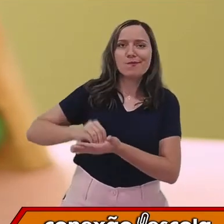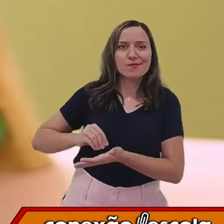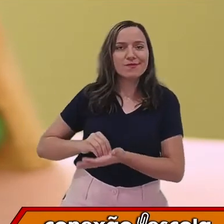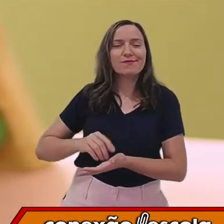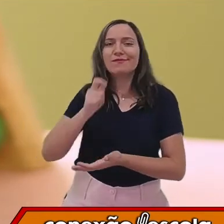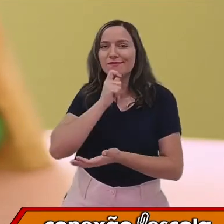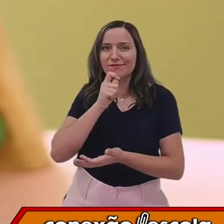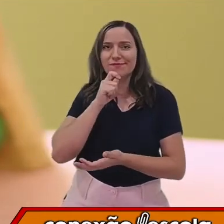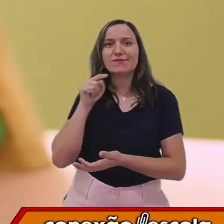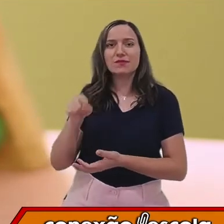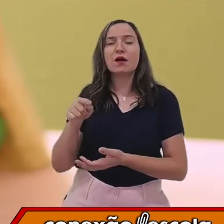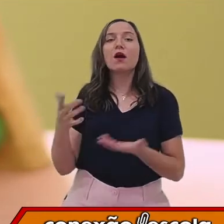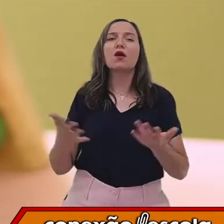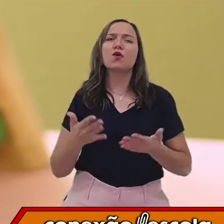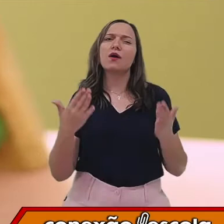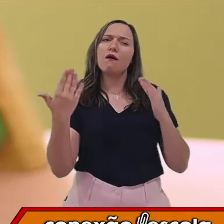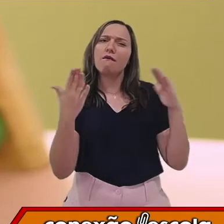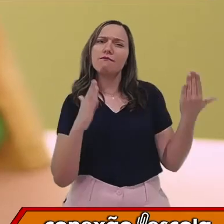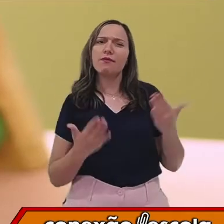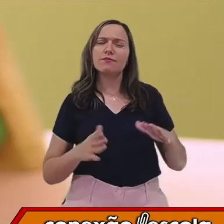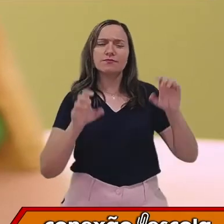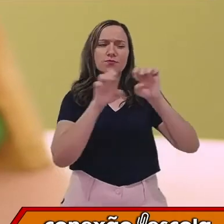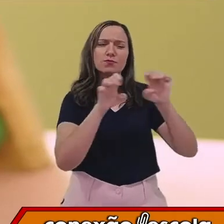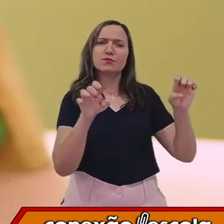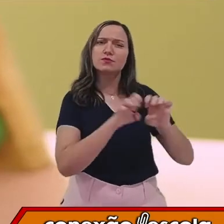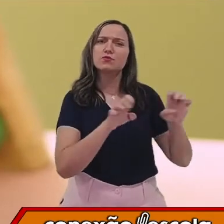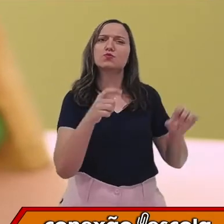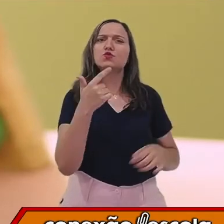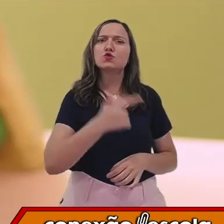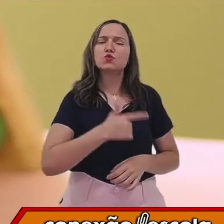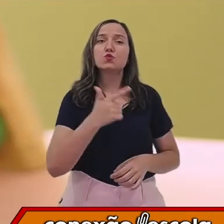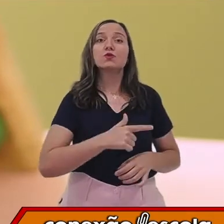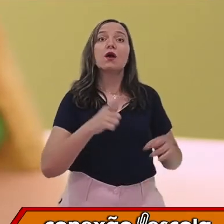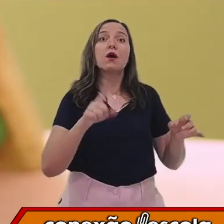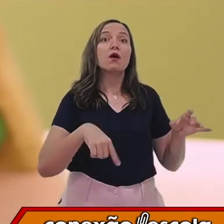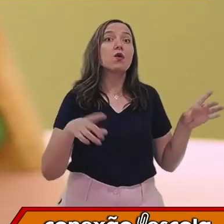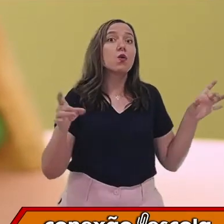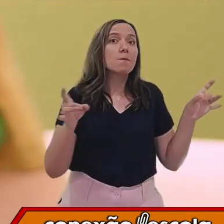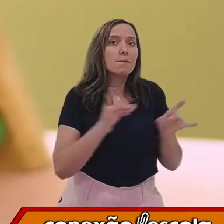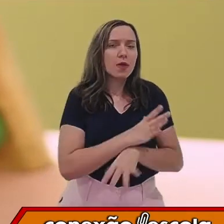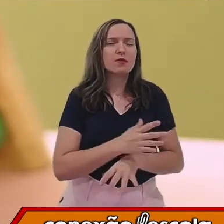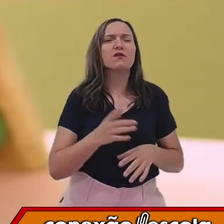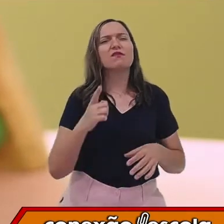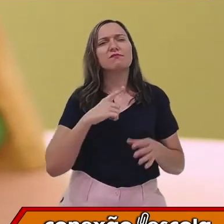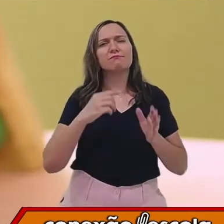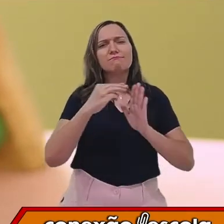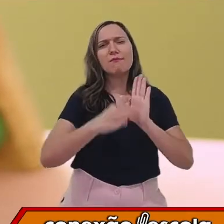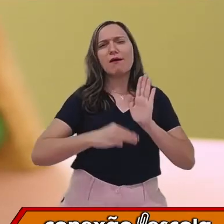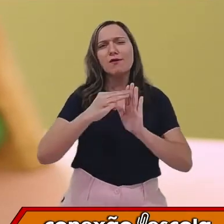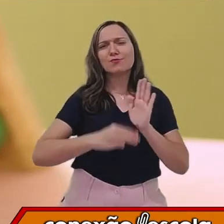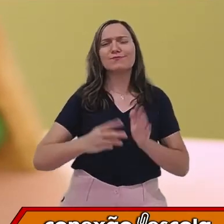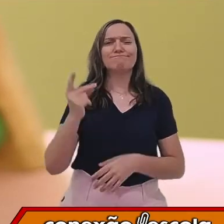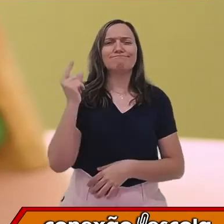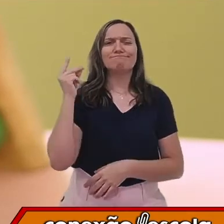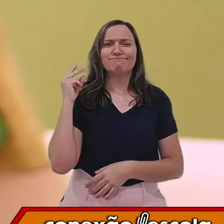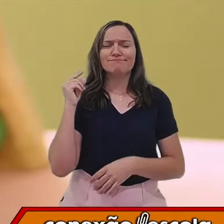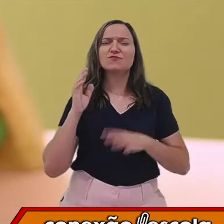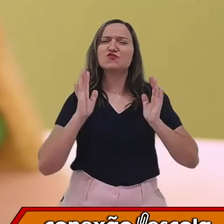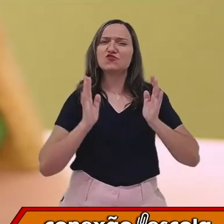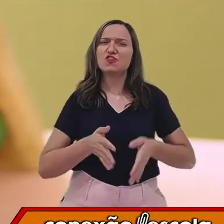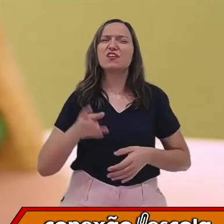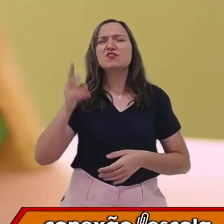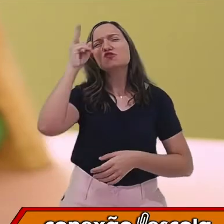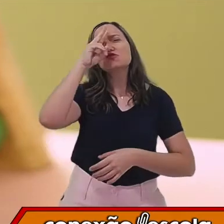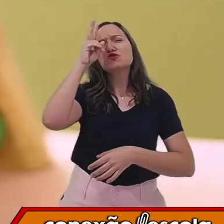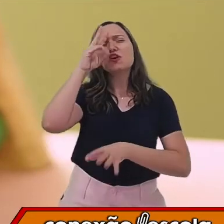segundo grau na sua forma completa e para isso nós vamos utilizar um método muito antigo o metro percebido segundo